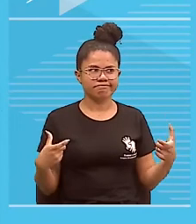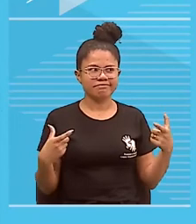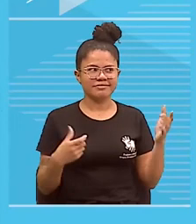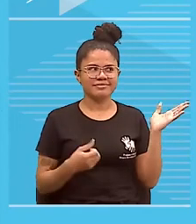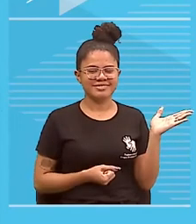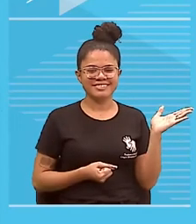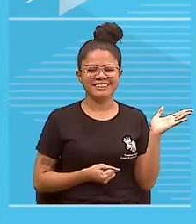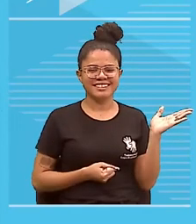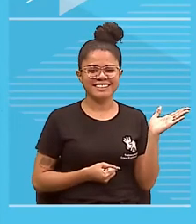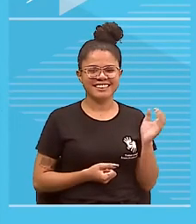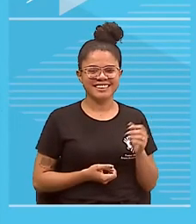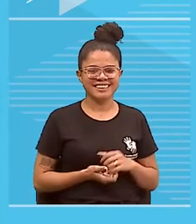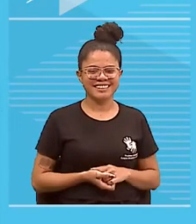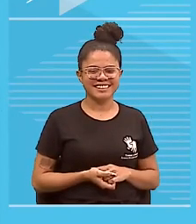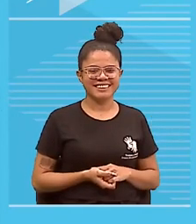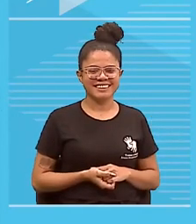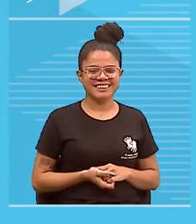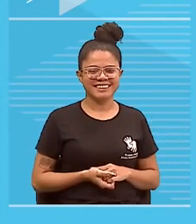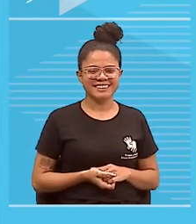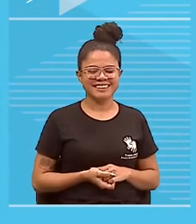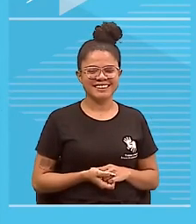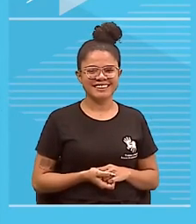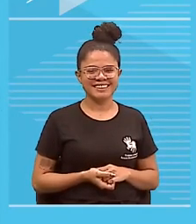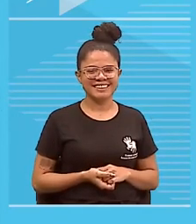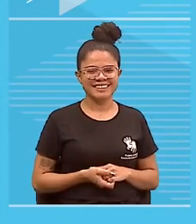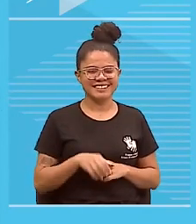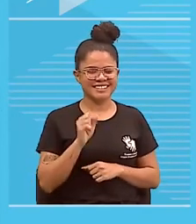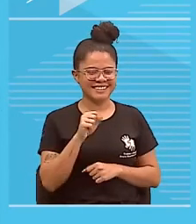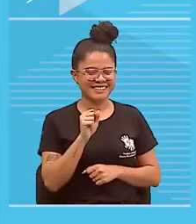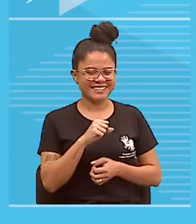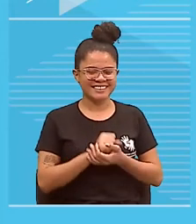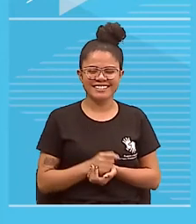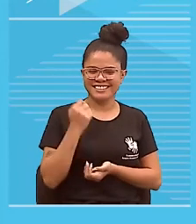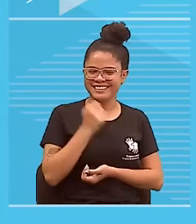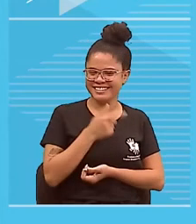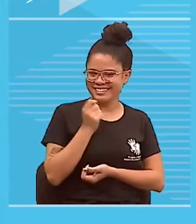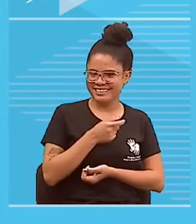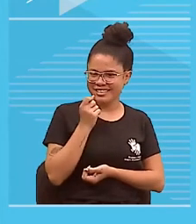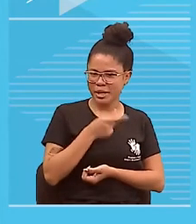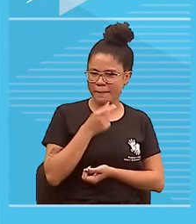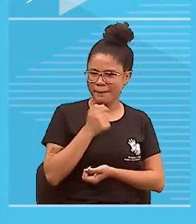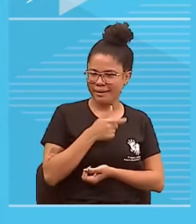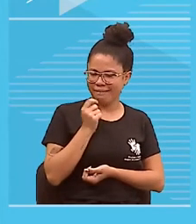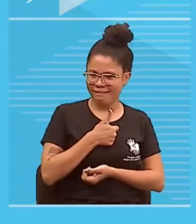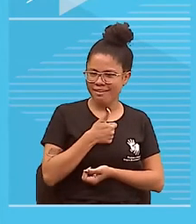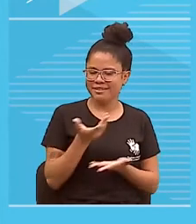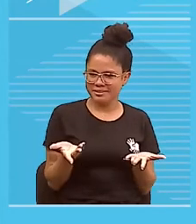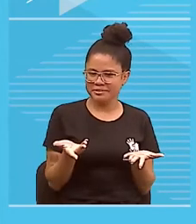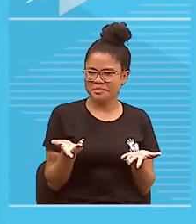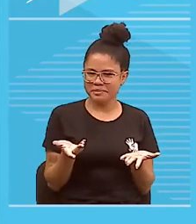eu tô se mangando cabra mulh e eu e ninguém pode errar nessa vida